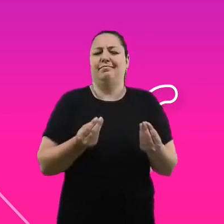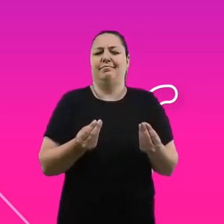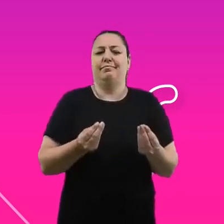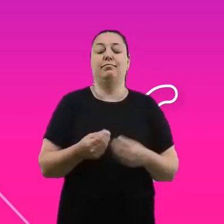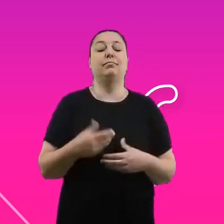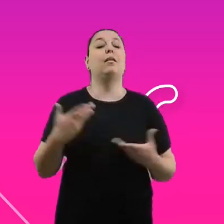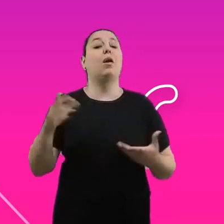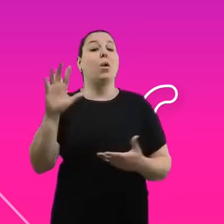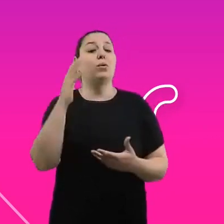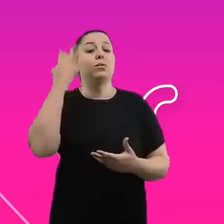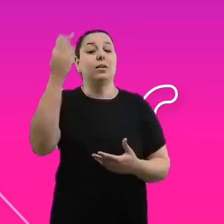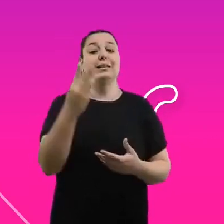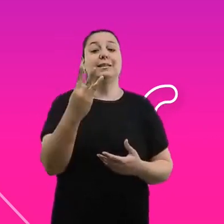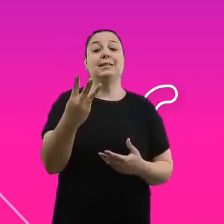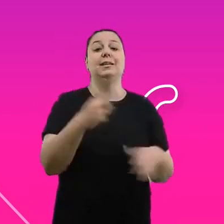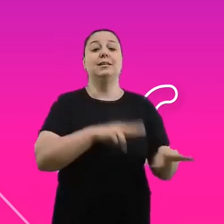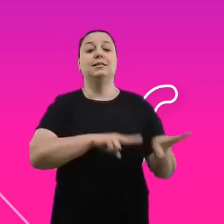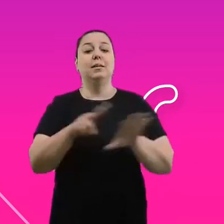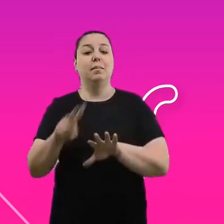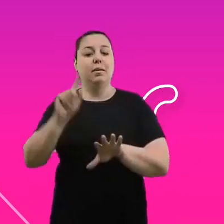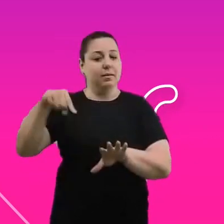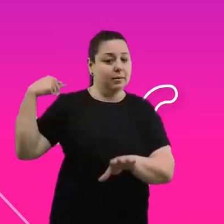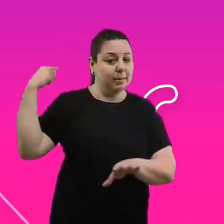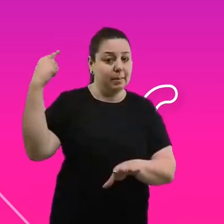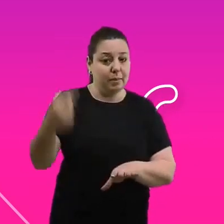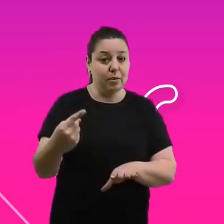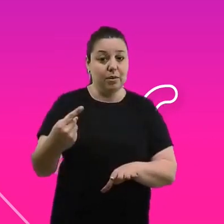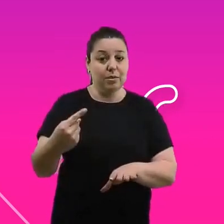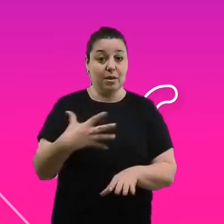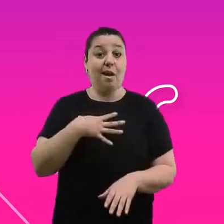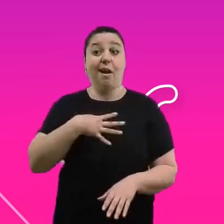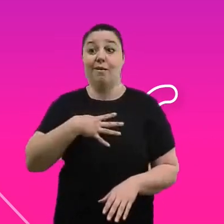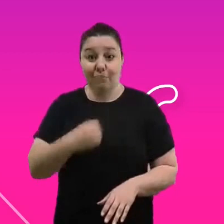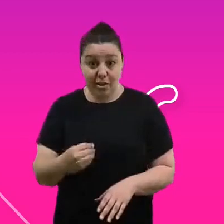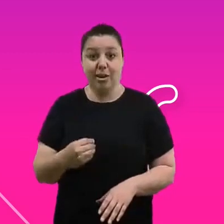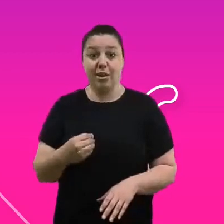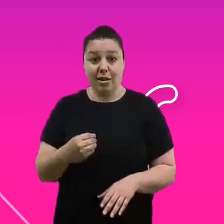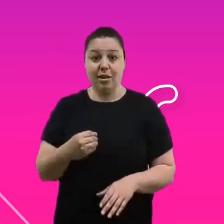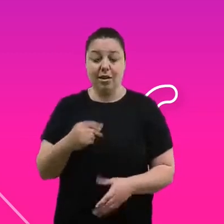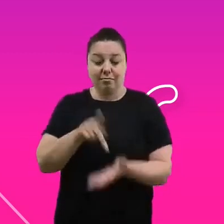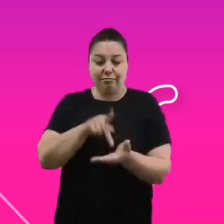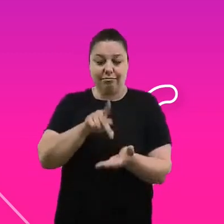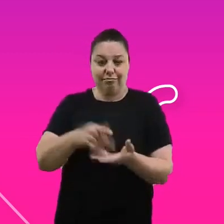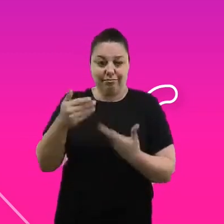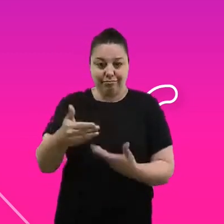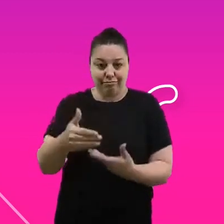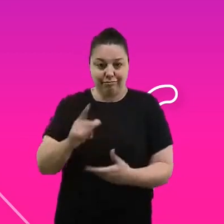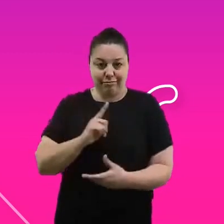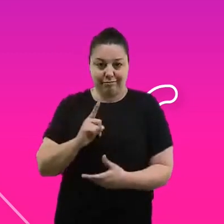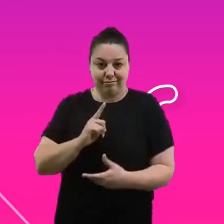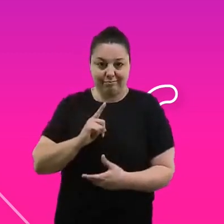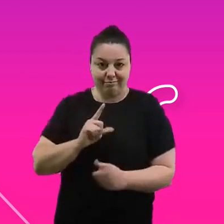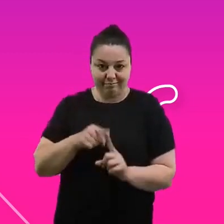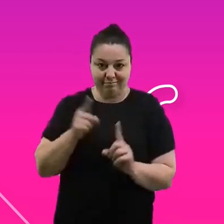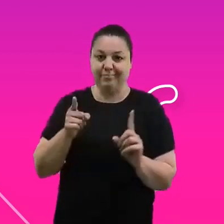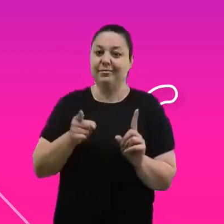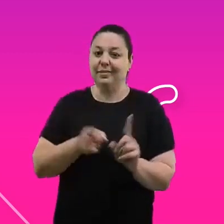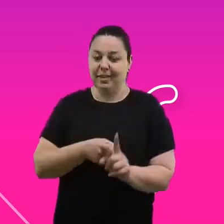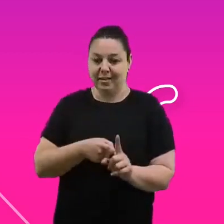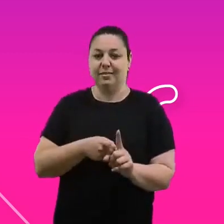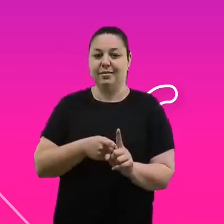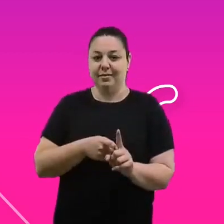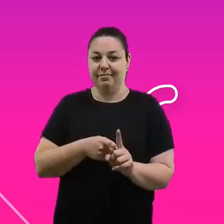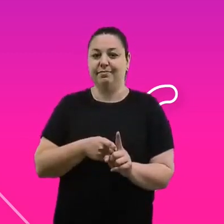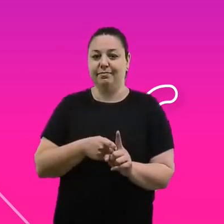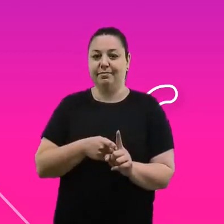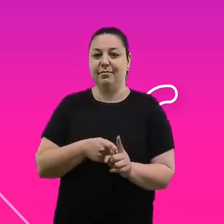depois, a filha, a adolescente, descobriu que ela estava grávida. Então, antes mesmo dela saber, pelo comportamento